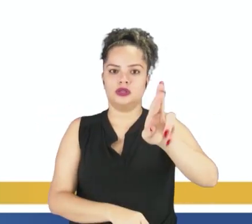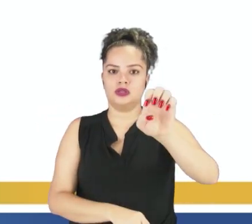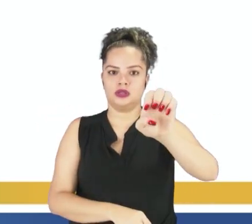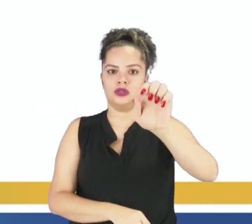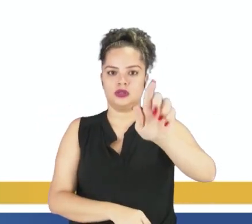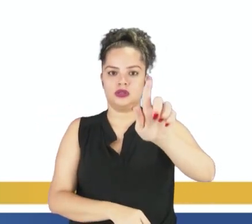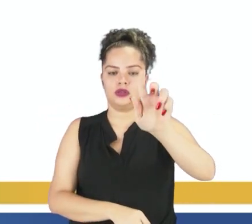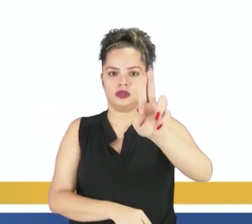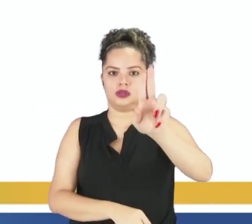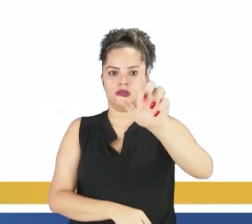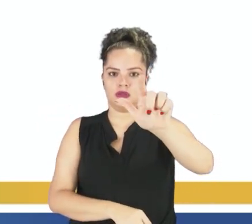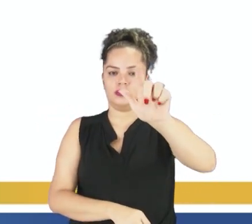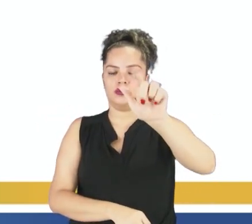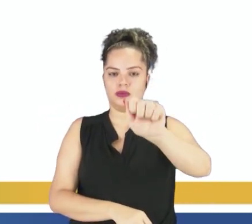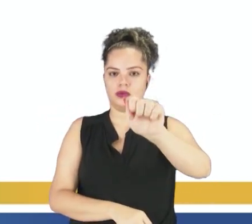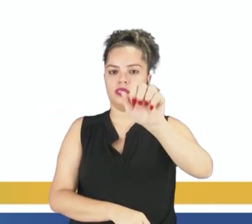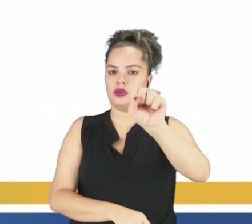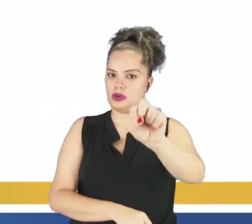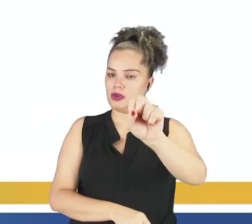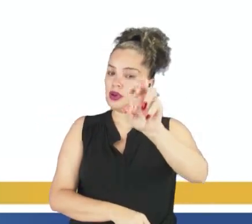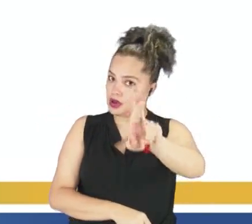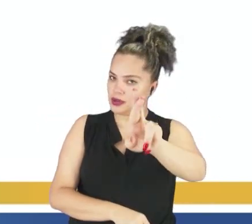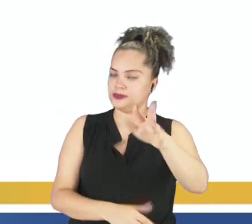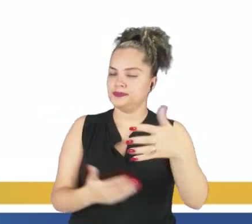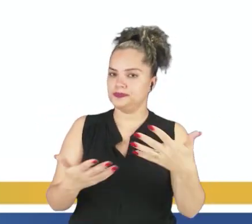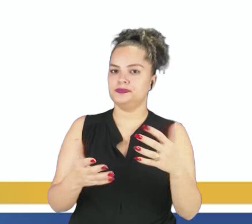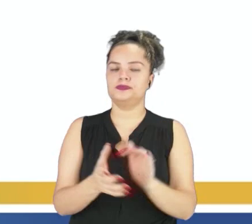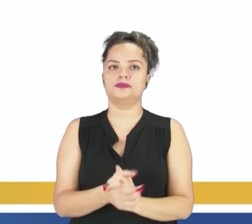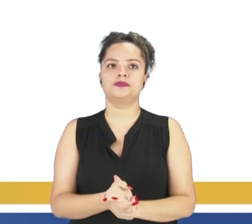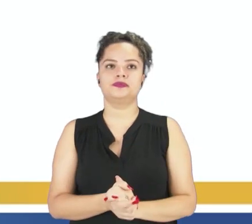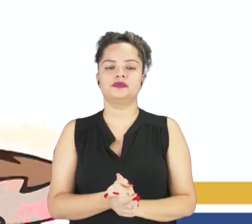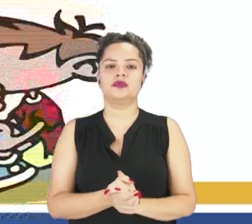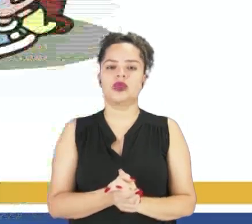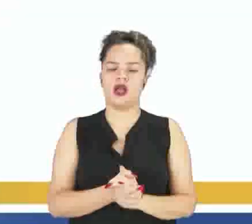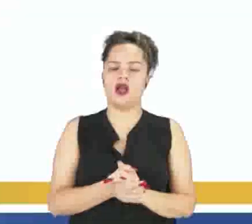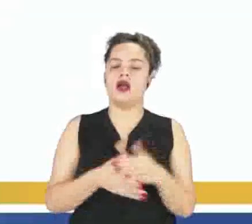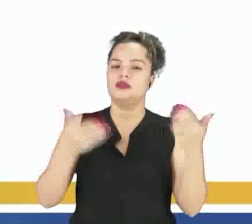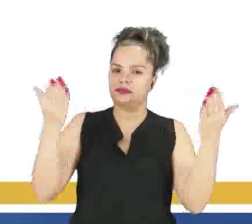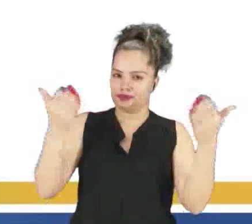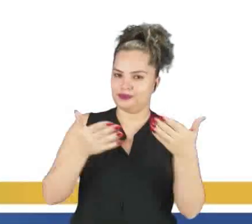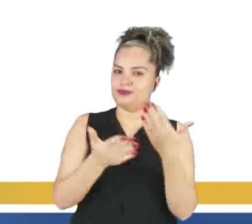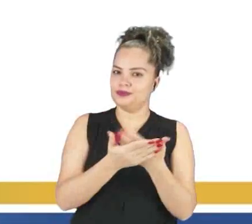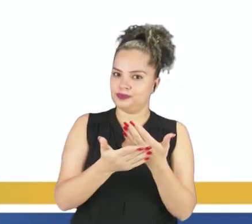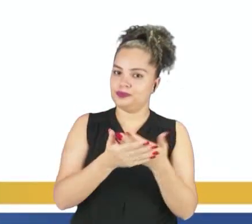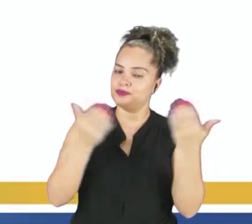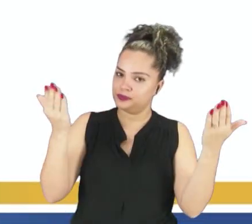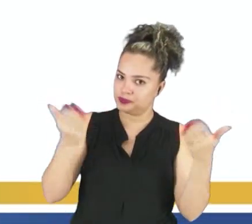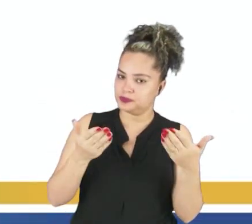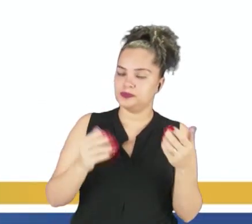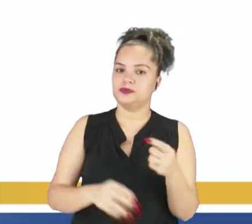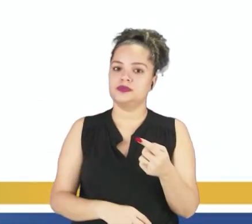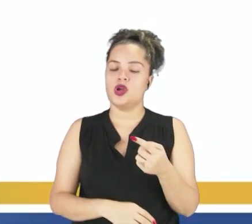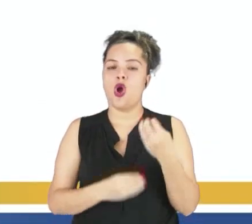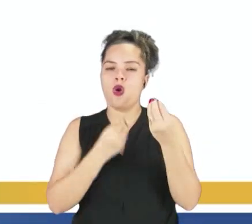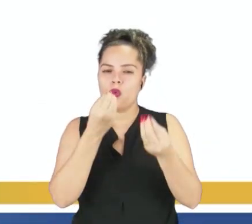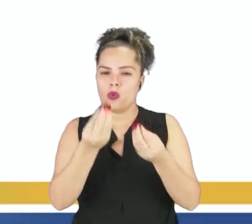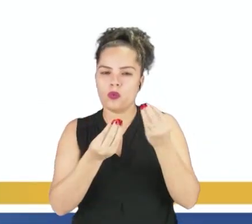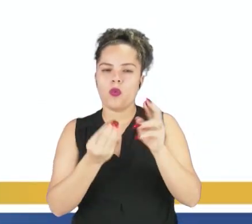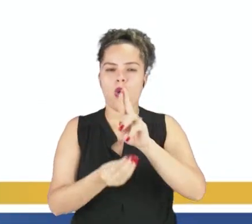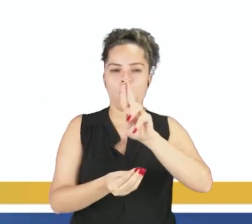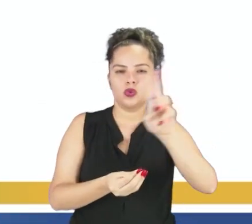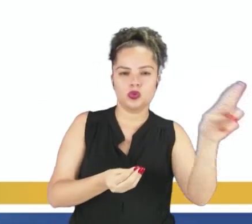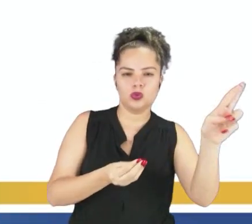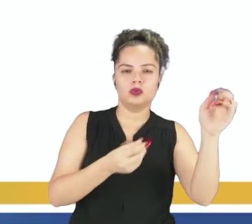irregular, beleza? Muito bem. Então, nós vimos, pessoal, nesta aula, a nomeação dos